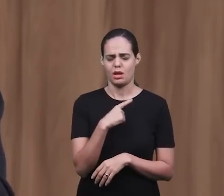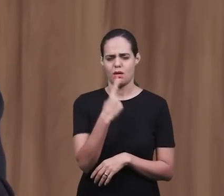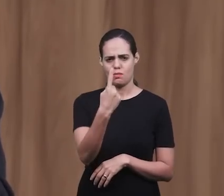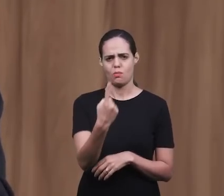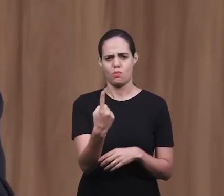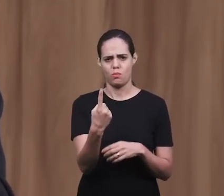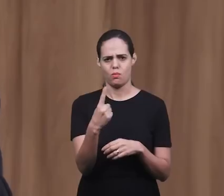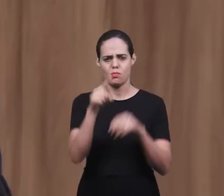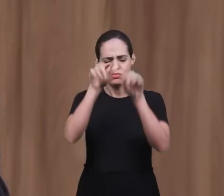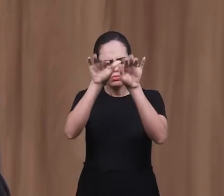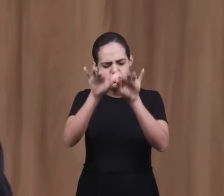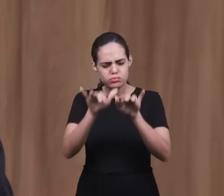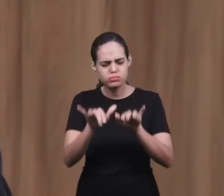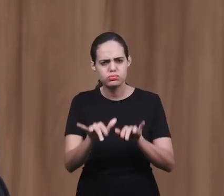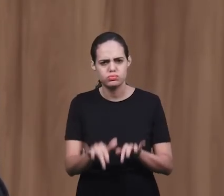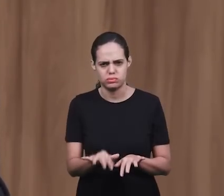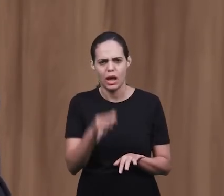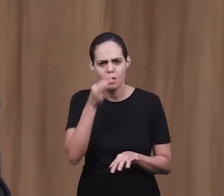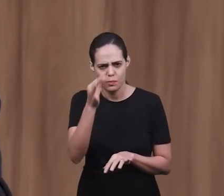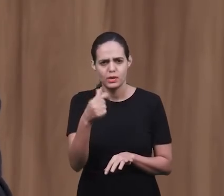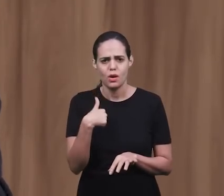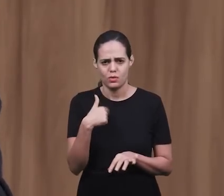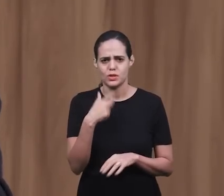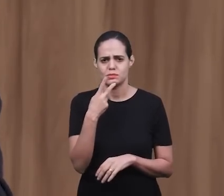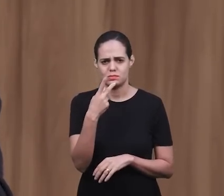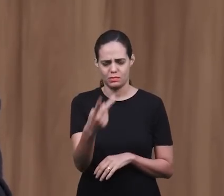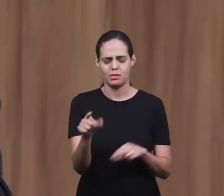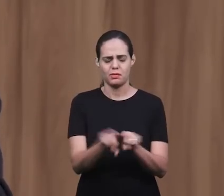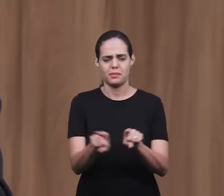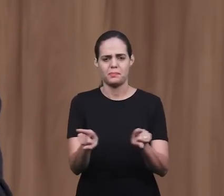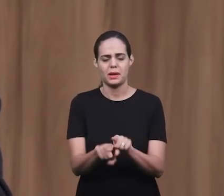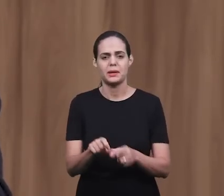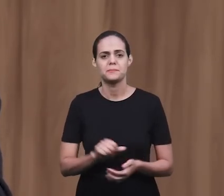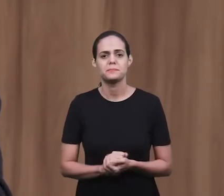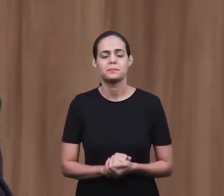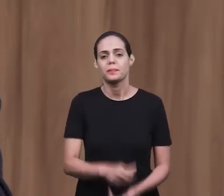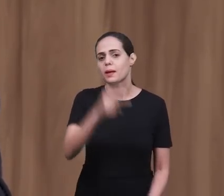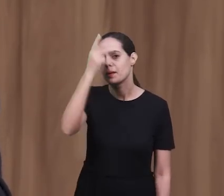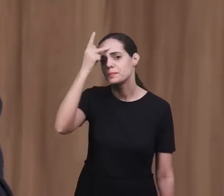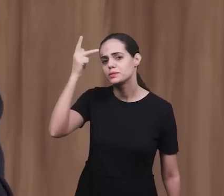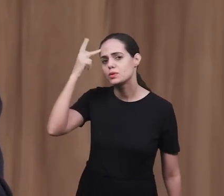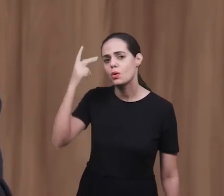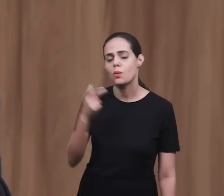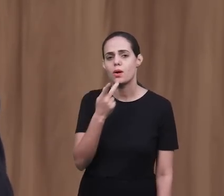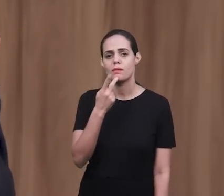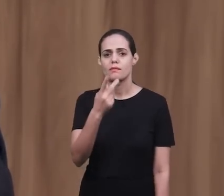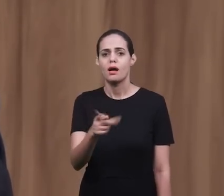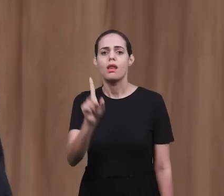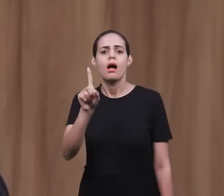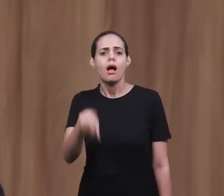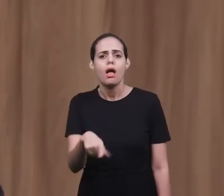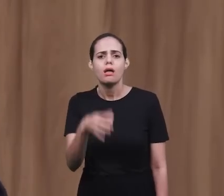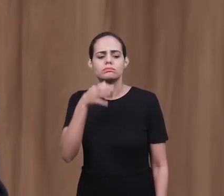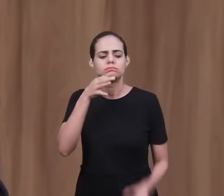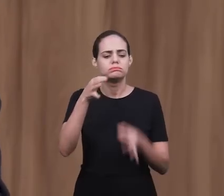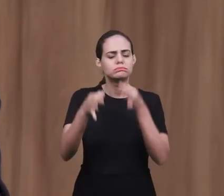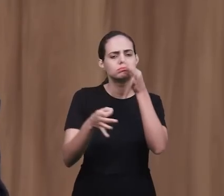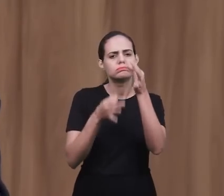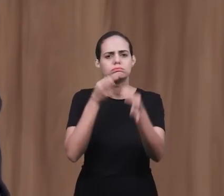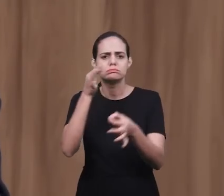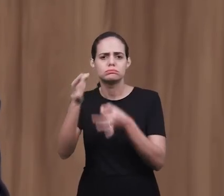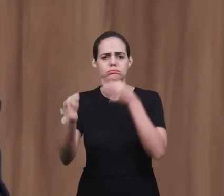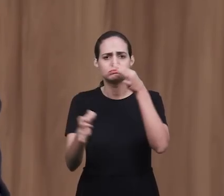que as pessoas entram no nosso chat e ali colocam o seu comentário. Isso é bom, às vezes tem algumas sugestões até que